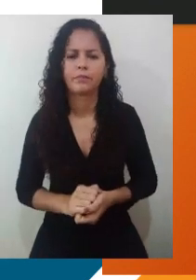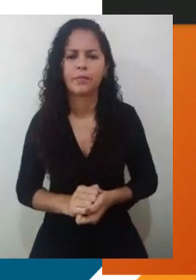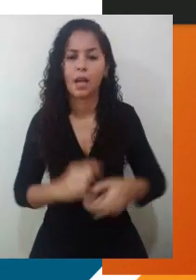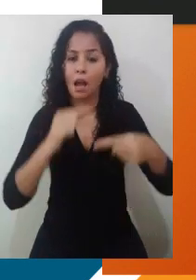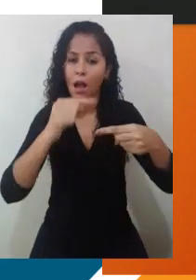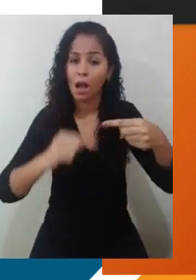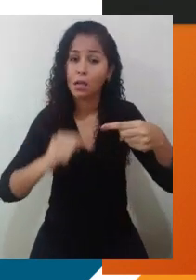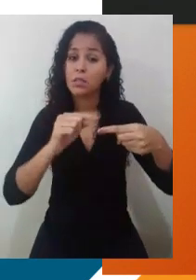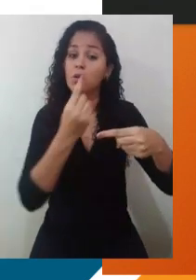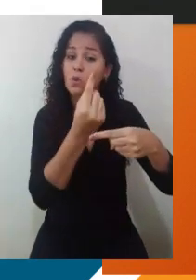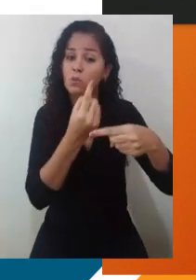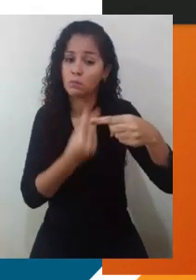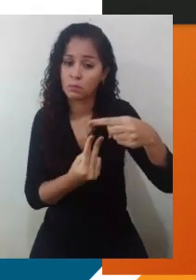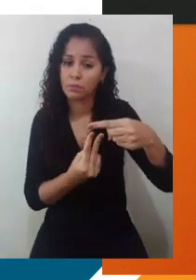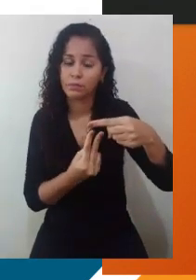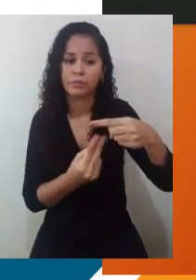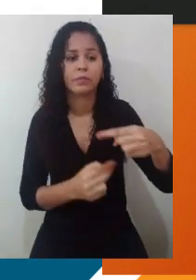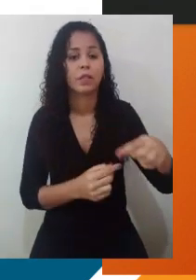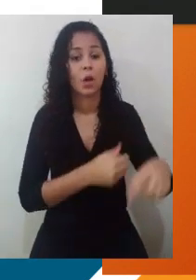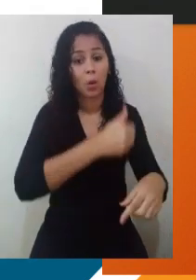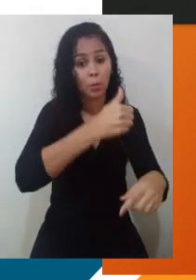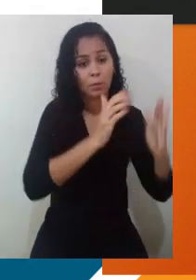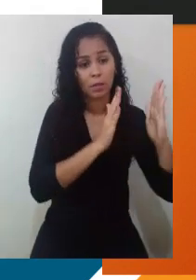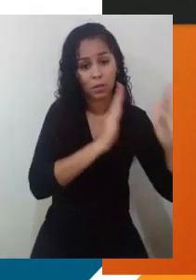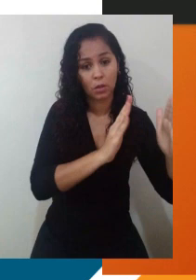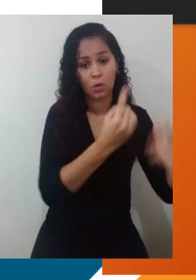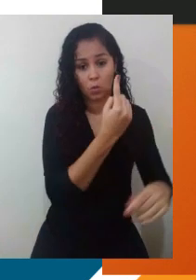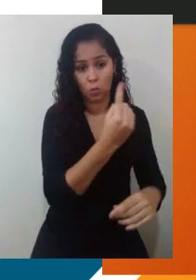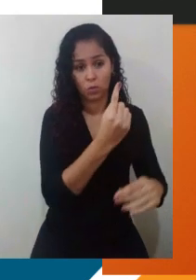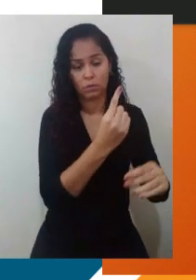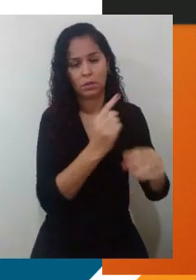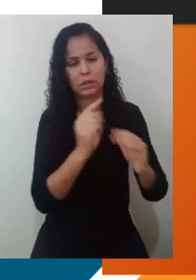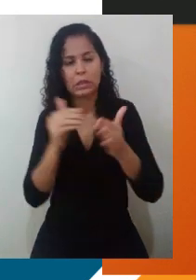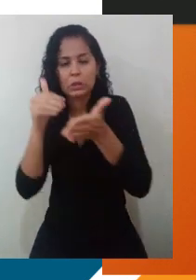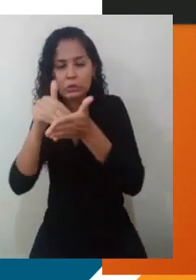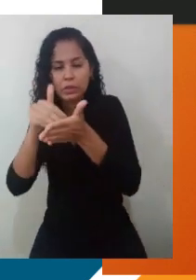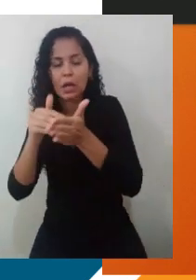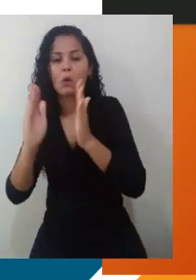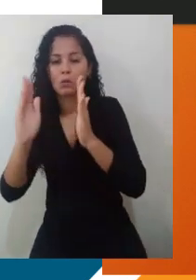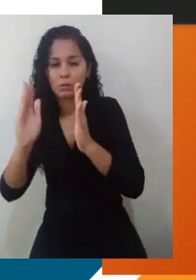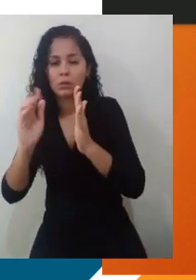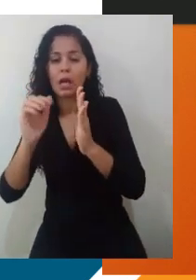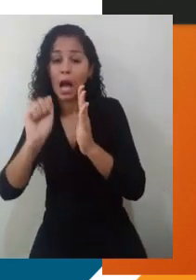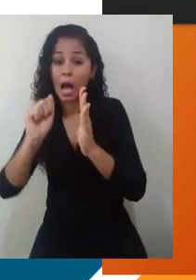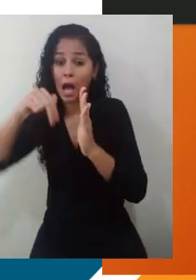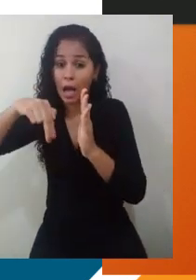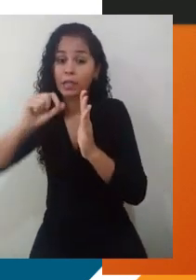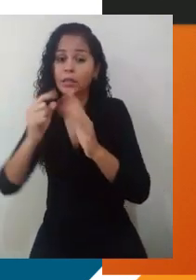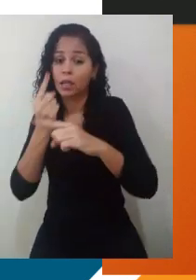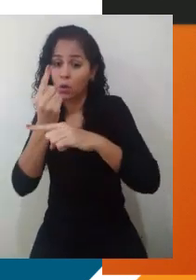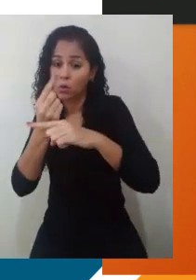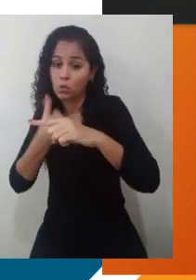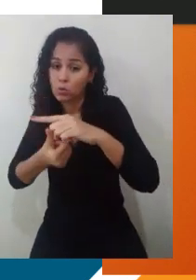dessa PG é meio, o primeiro termo é igual a 1, o último termo, ou seja, o AN, é 1 sobre